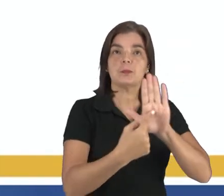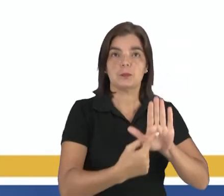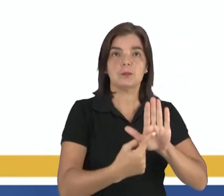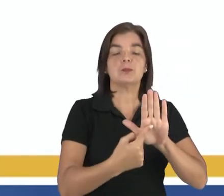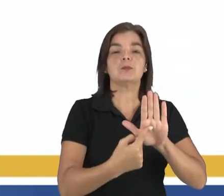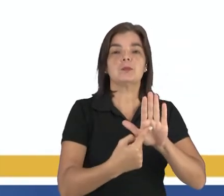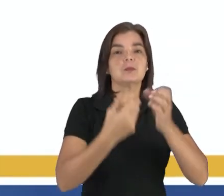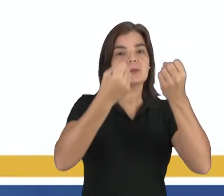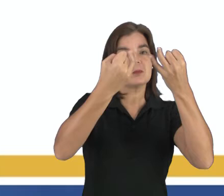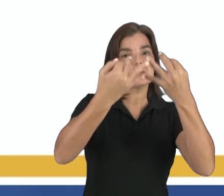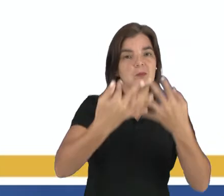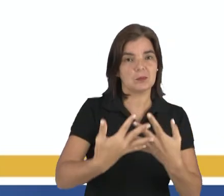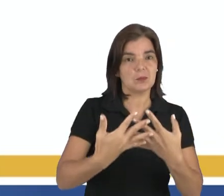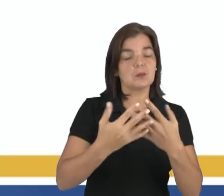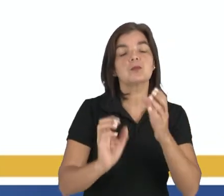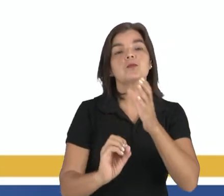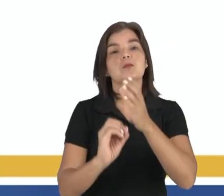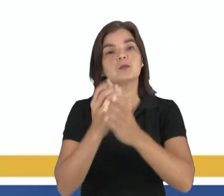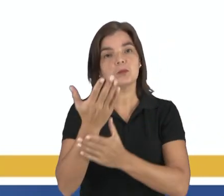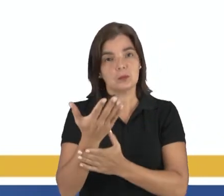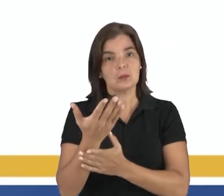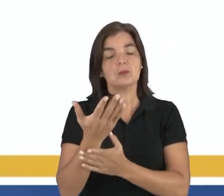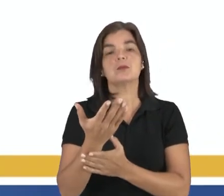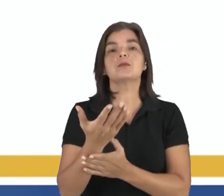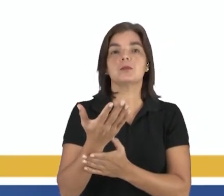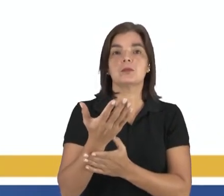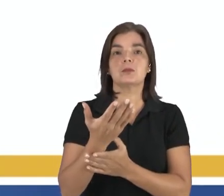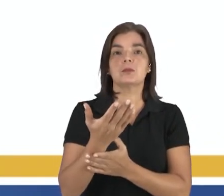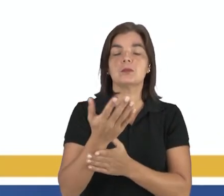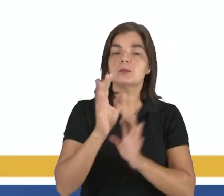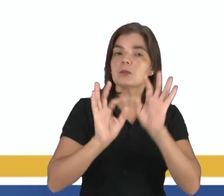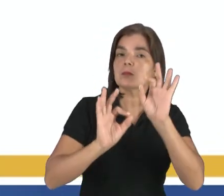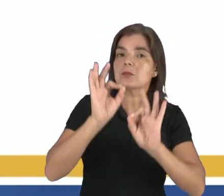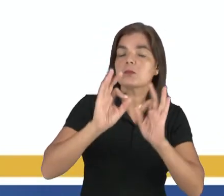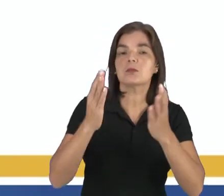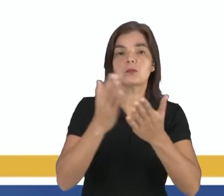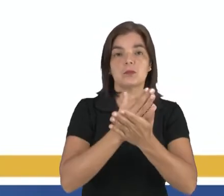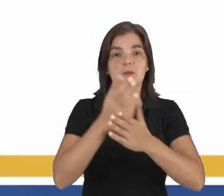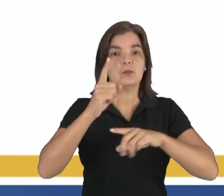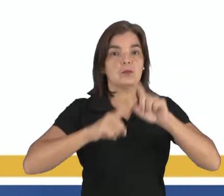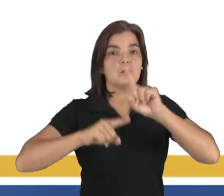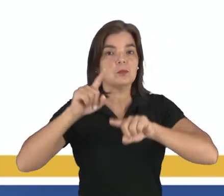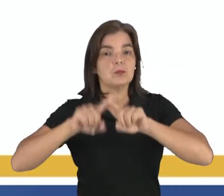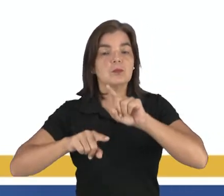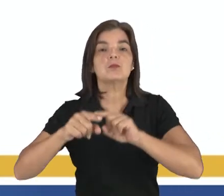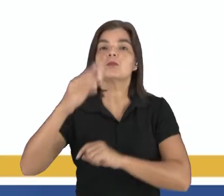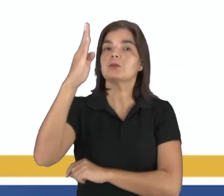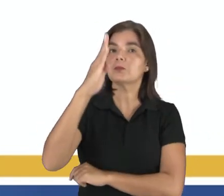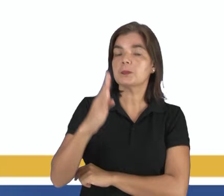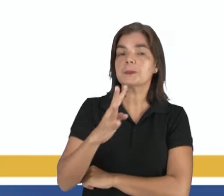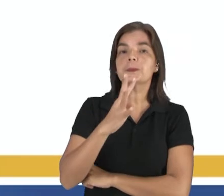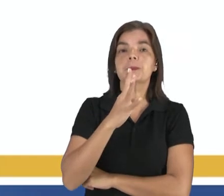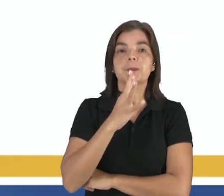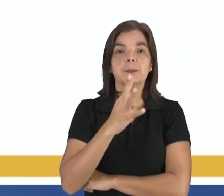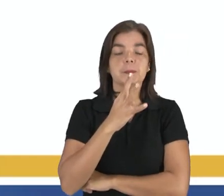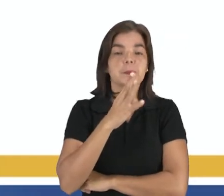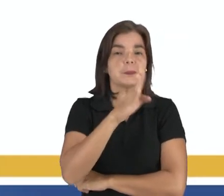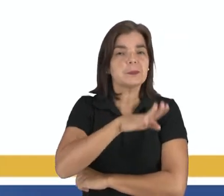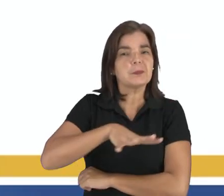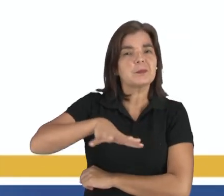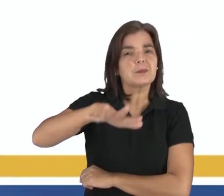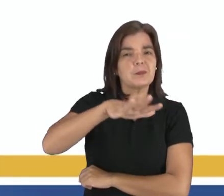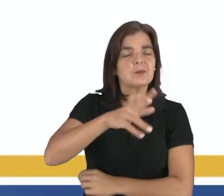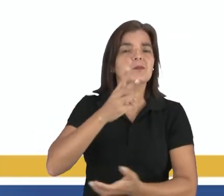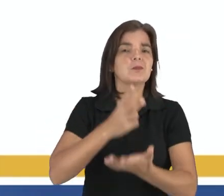demonstrar, explicar os fenômenos e a constituição de alguns materiais. No Brasil, esse conhecimento geralmente